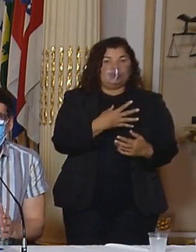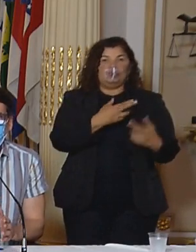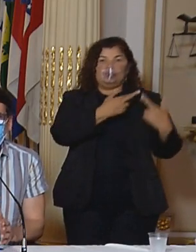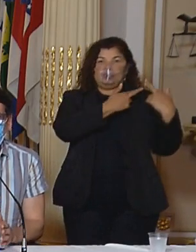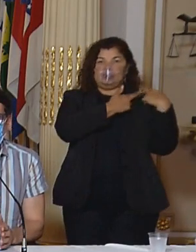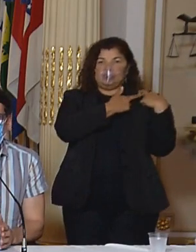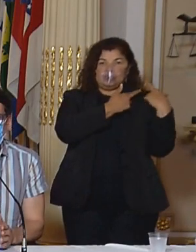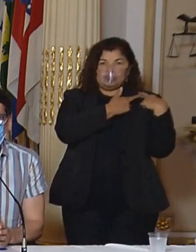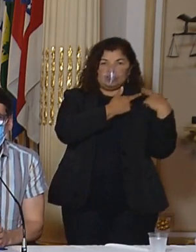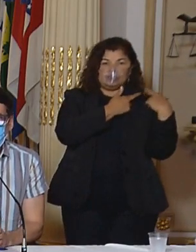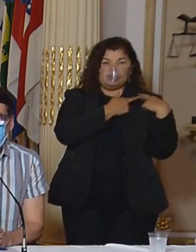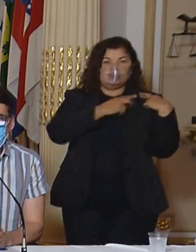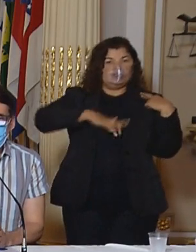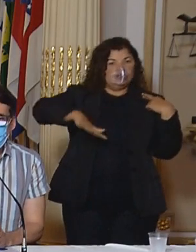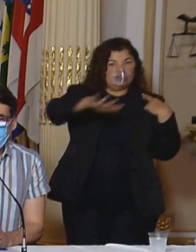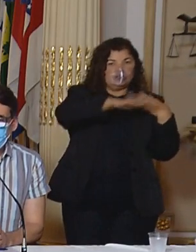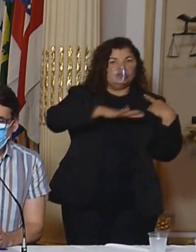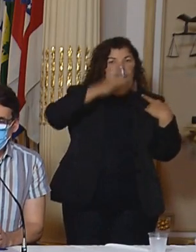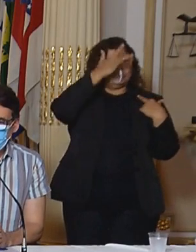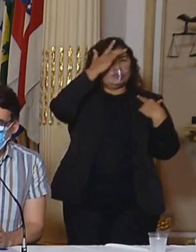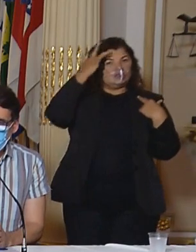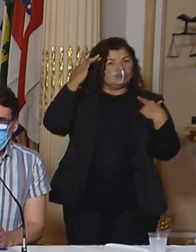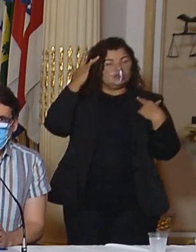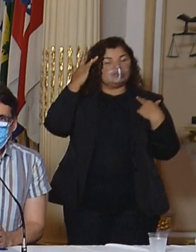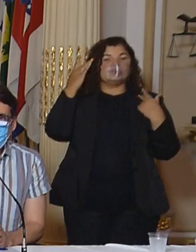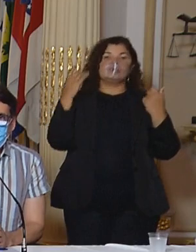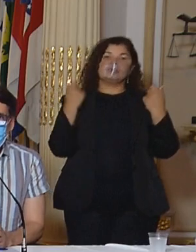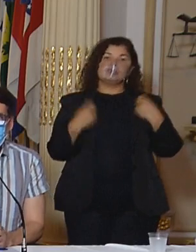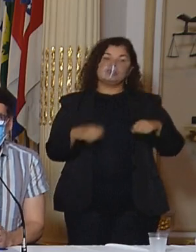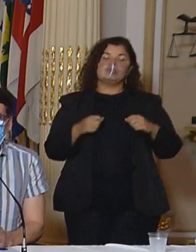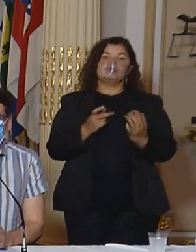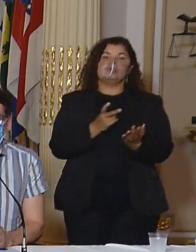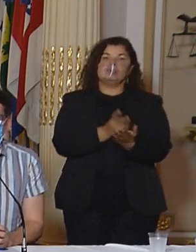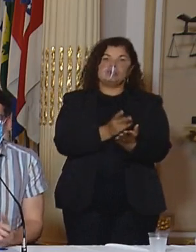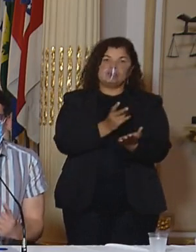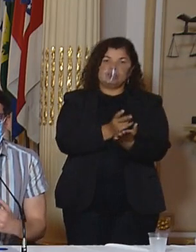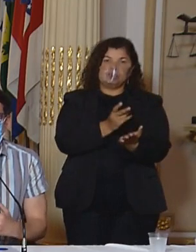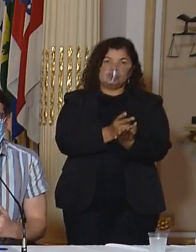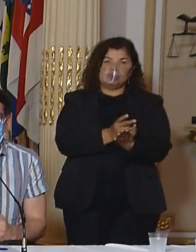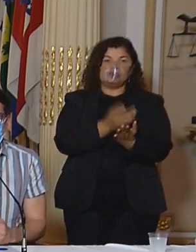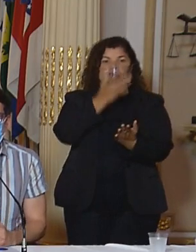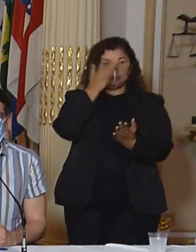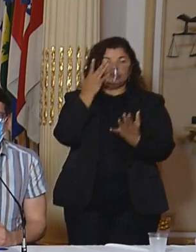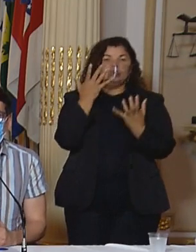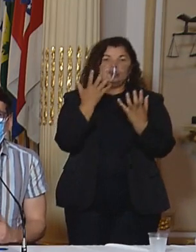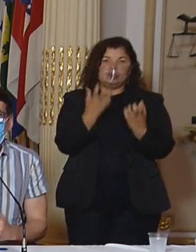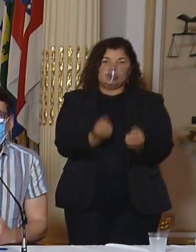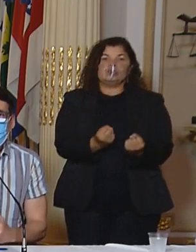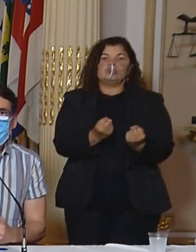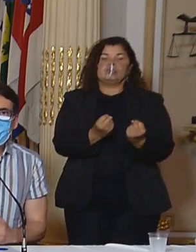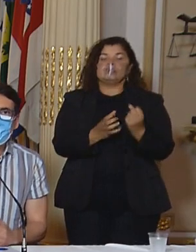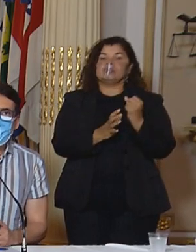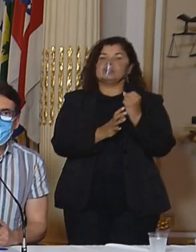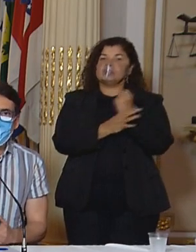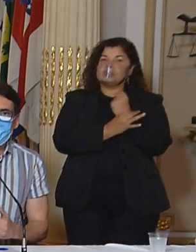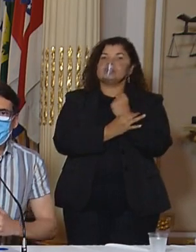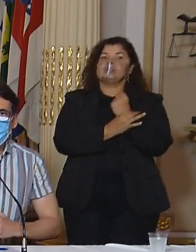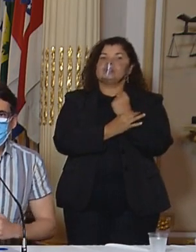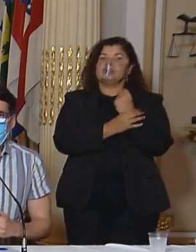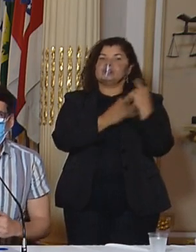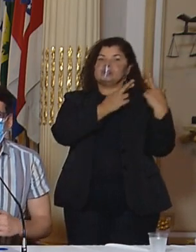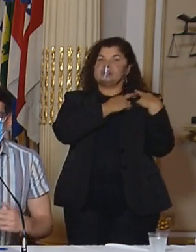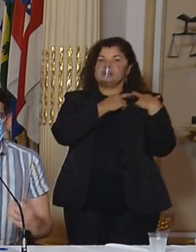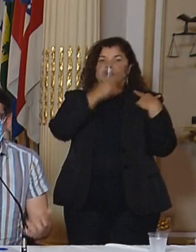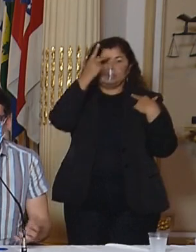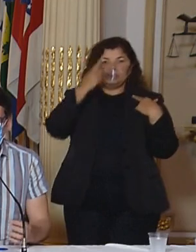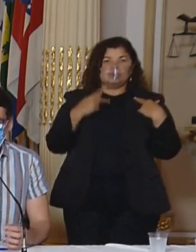de comportamento das pessoas precisam ser mantidos e as pessoas precisam assumir isso como segurança para si